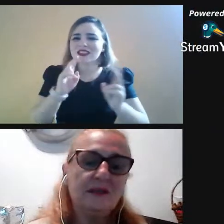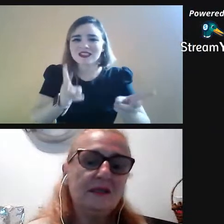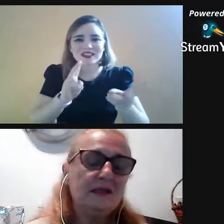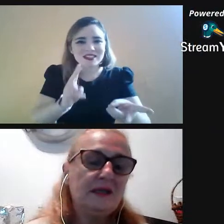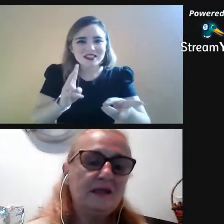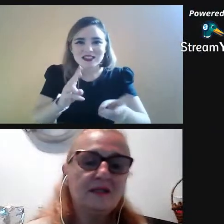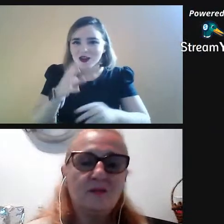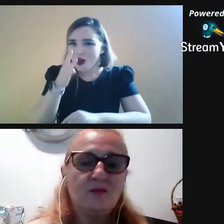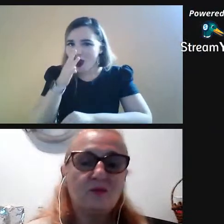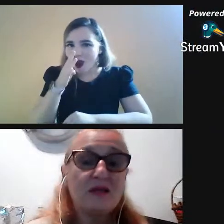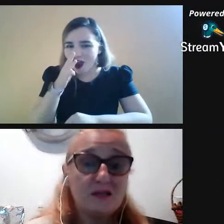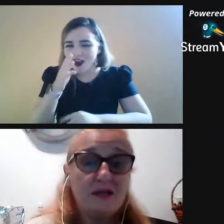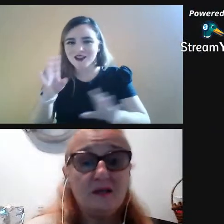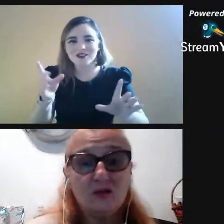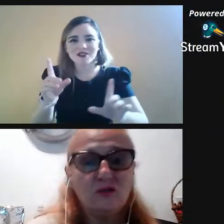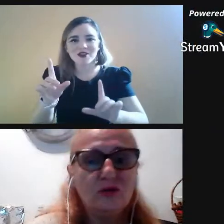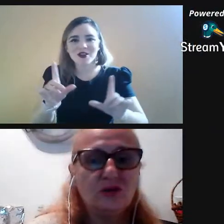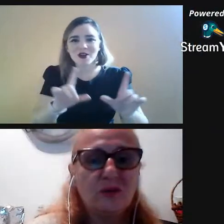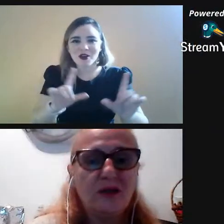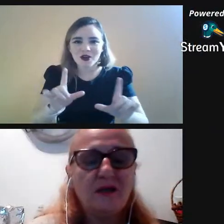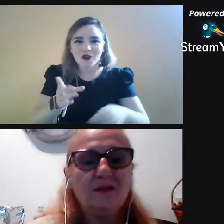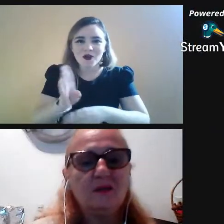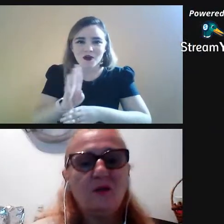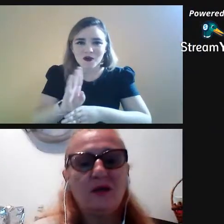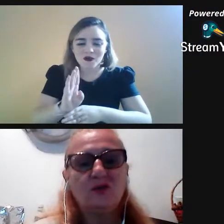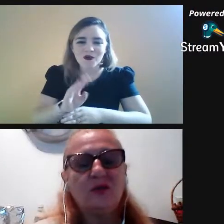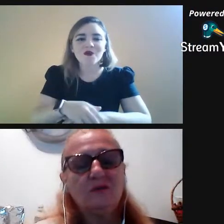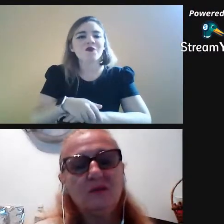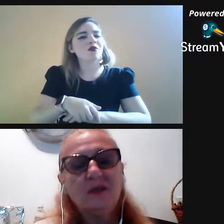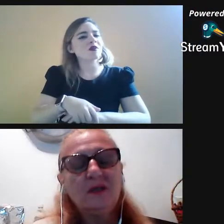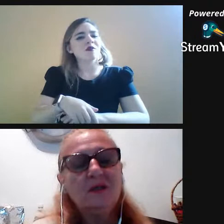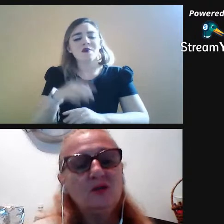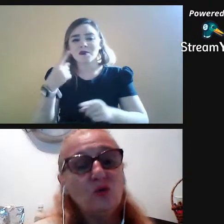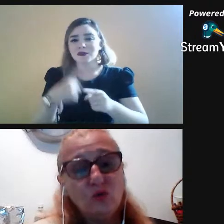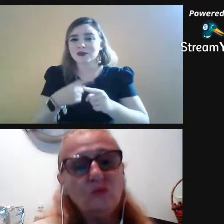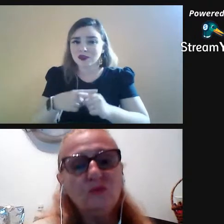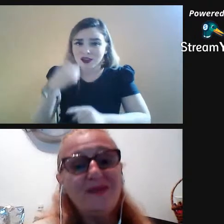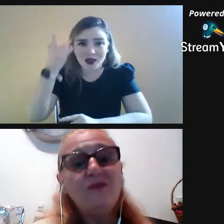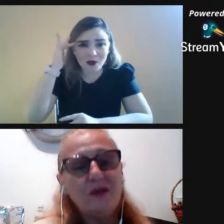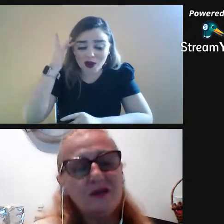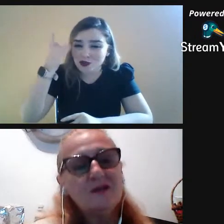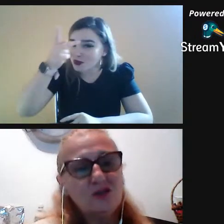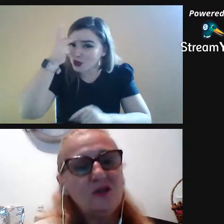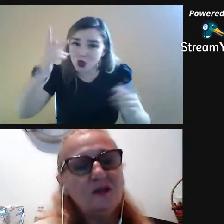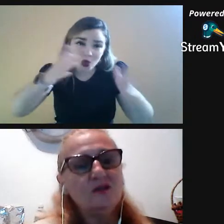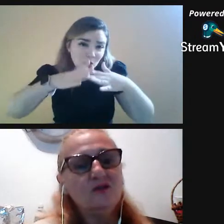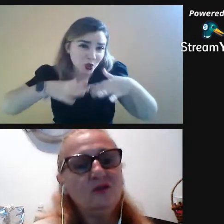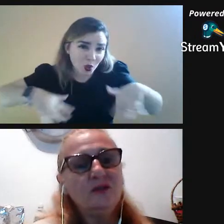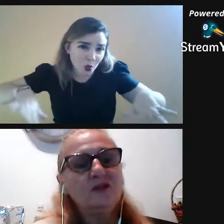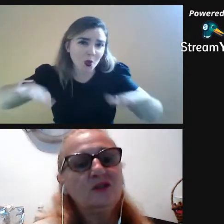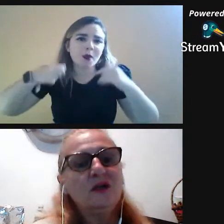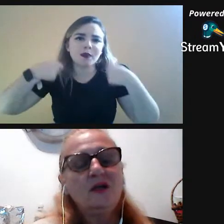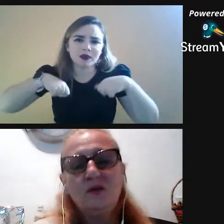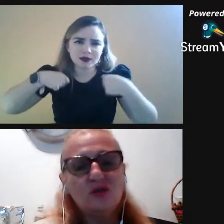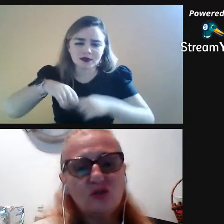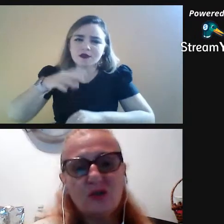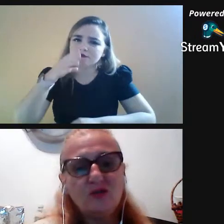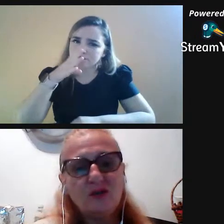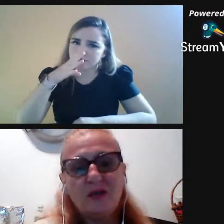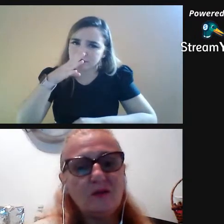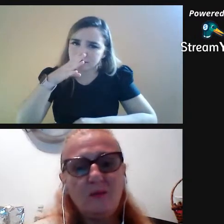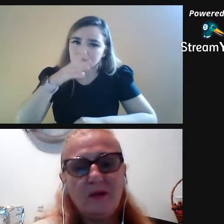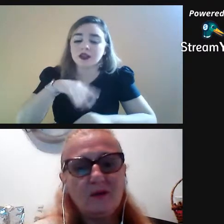comigo. Eu passei a Ilha das Flores para eles, que eu acho que todo mundo deveria assistir a Ilha das Flores. E o